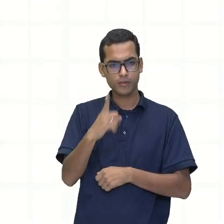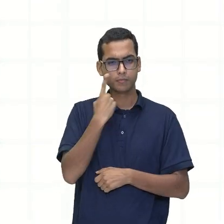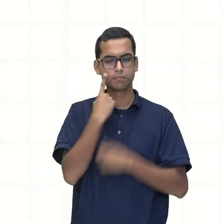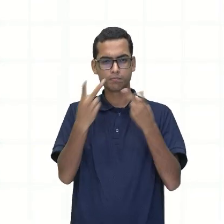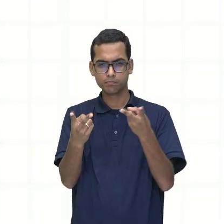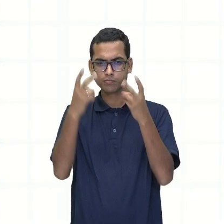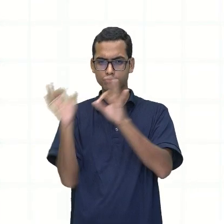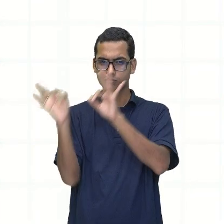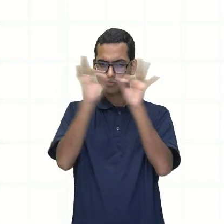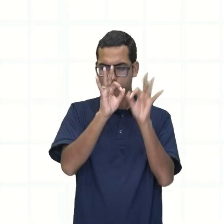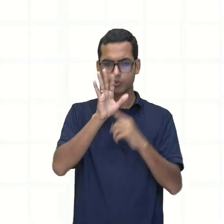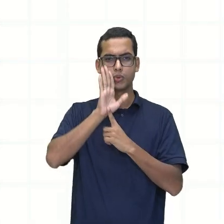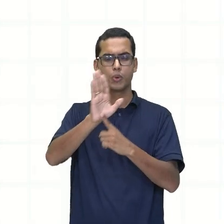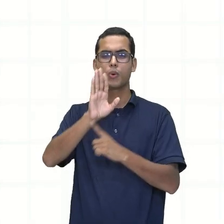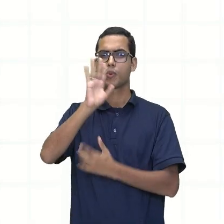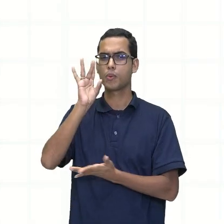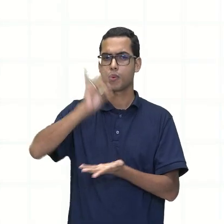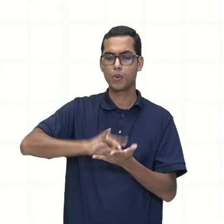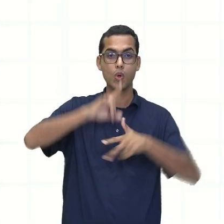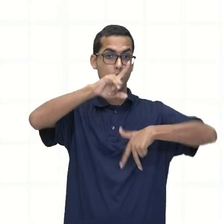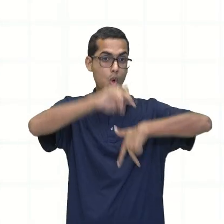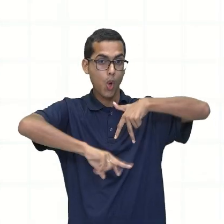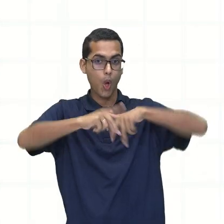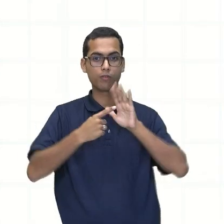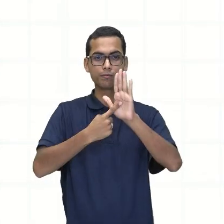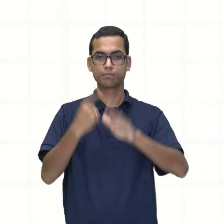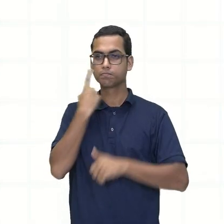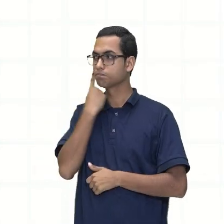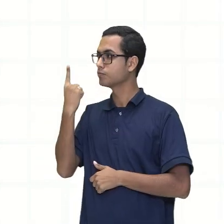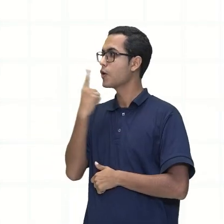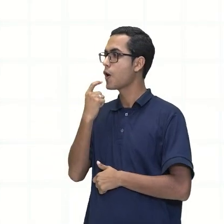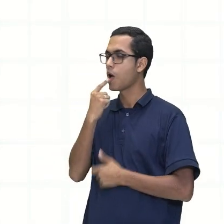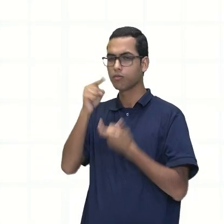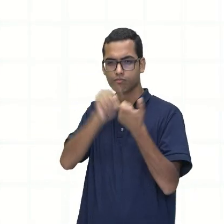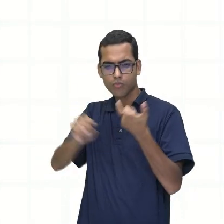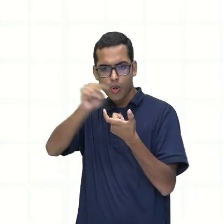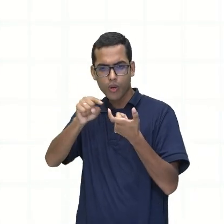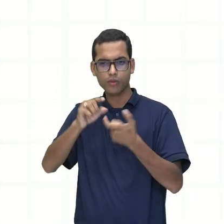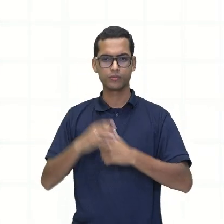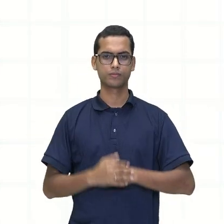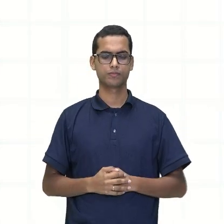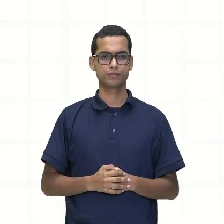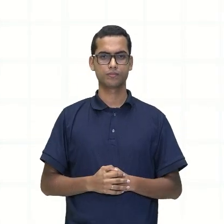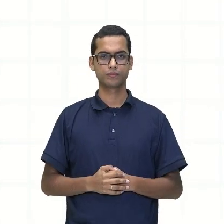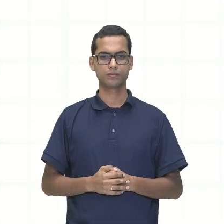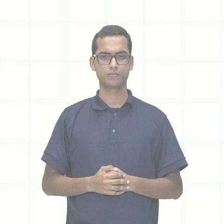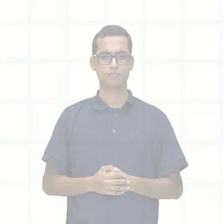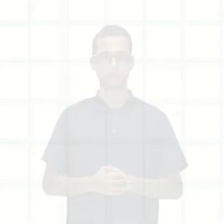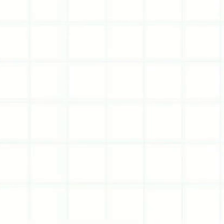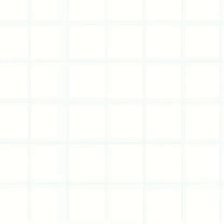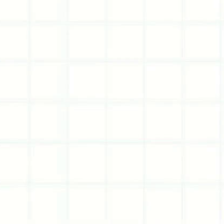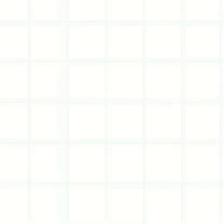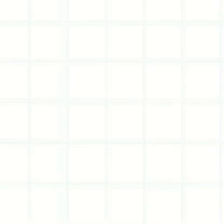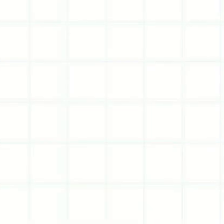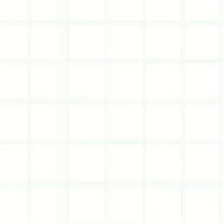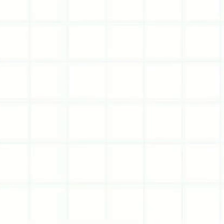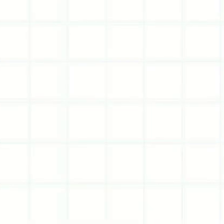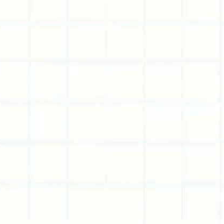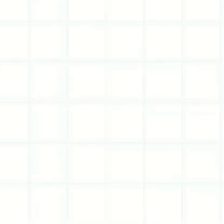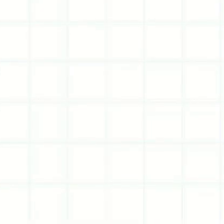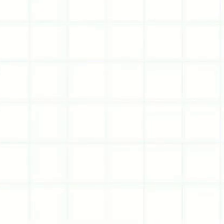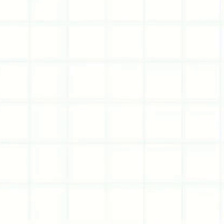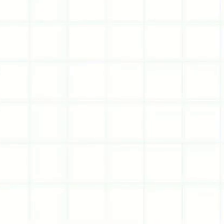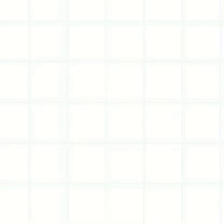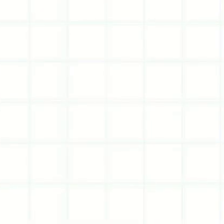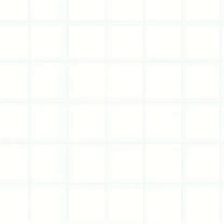vai indicar o gênero, certo? O gênero do nosso adjetivo. Então, percebam